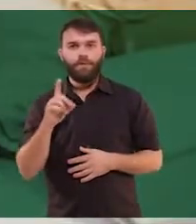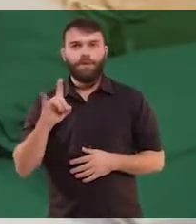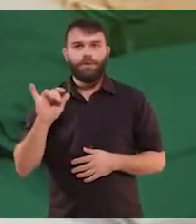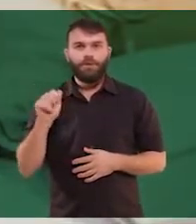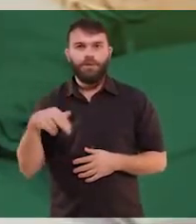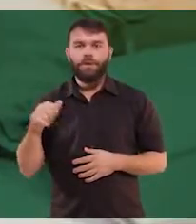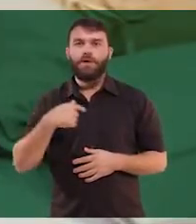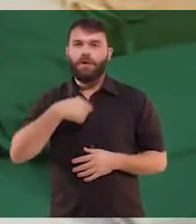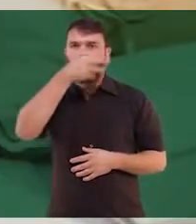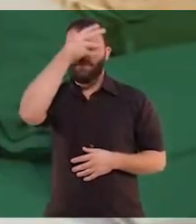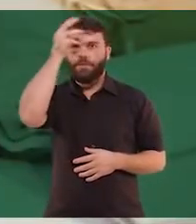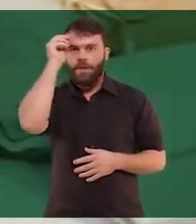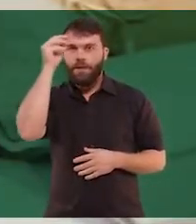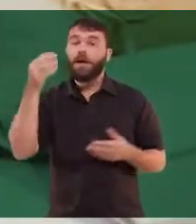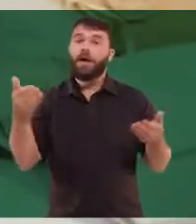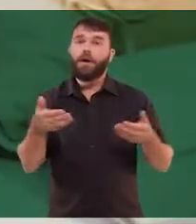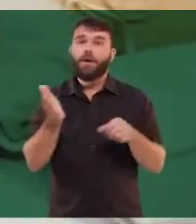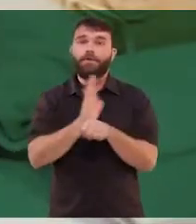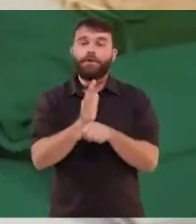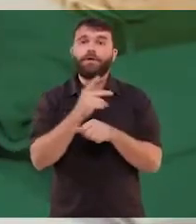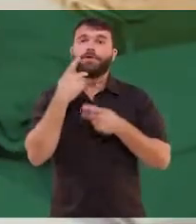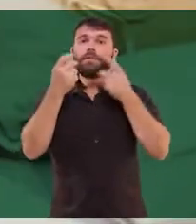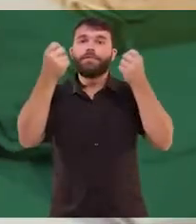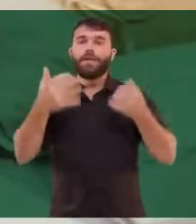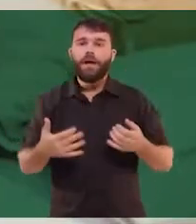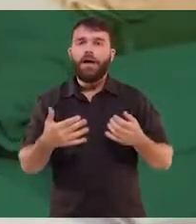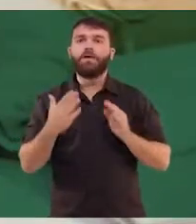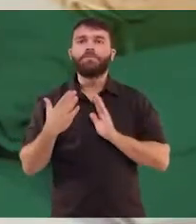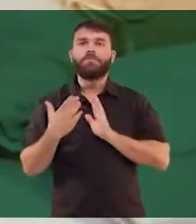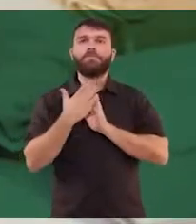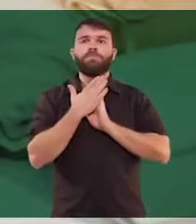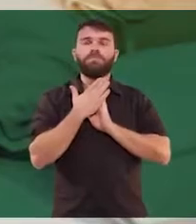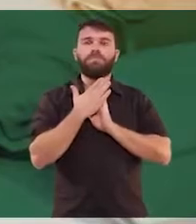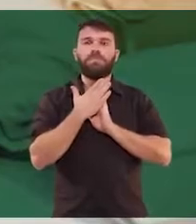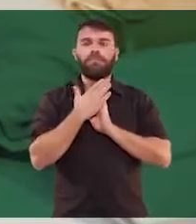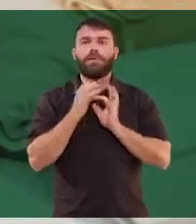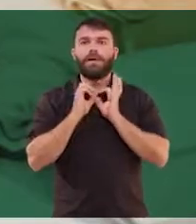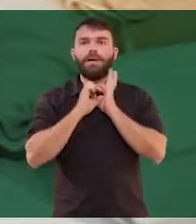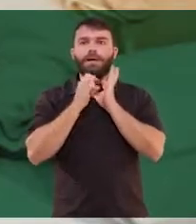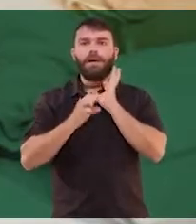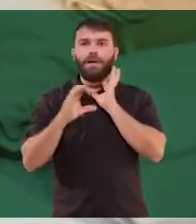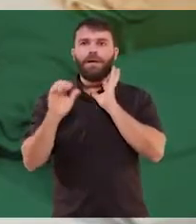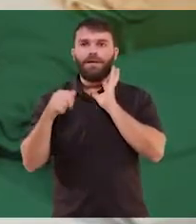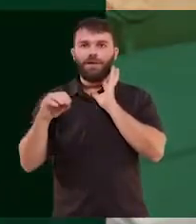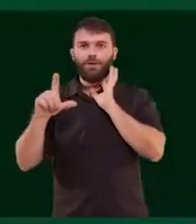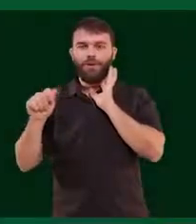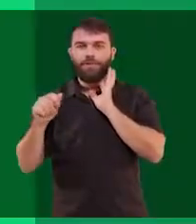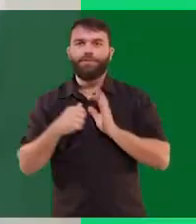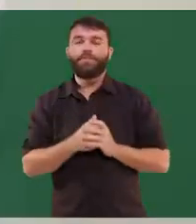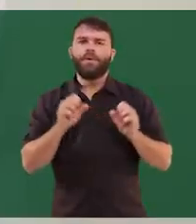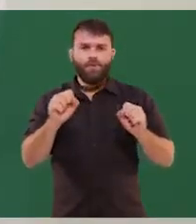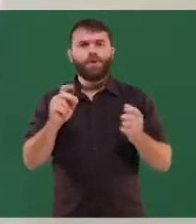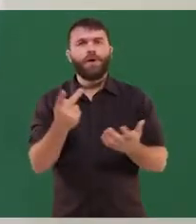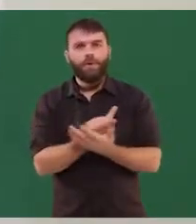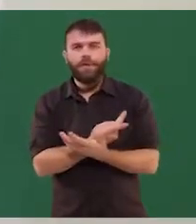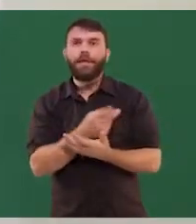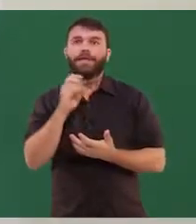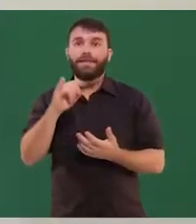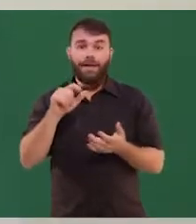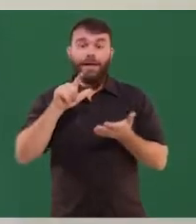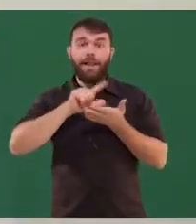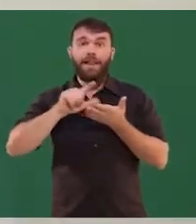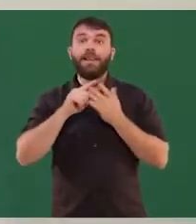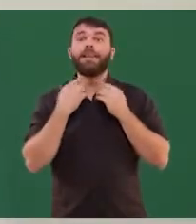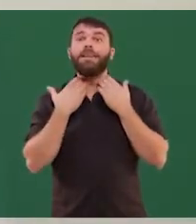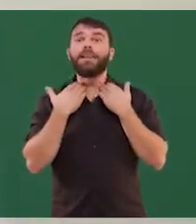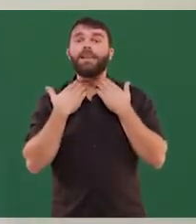Olá, meu nome é Diana, eu sou enfermeira e nesse vídeo vamos falar sobre a obstrução da cânula de traqueostomia. Essa intercorrência